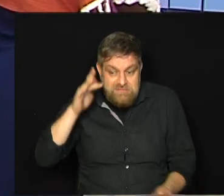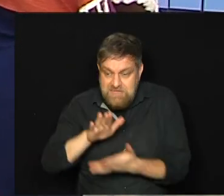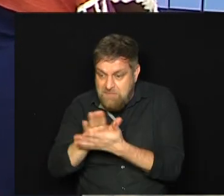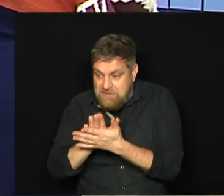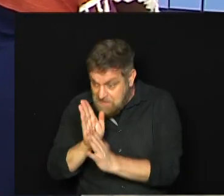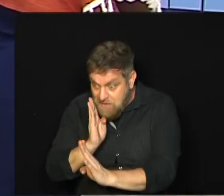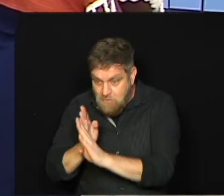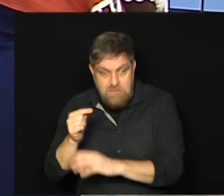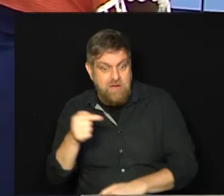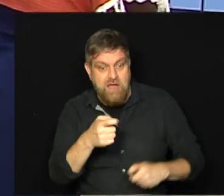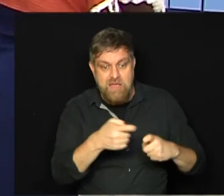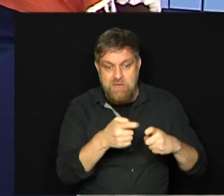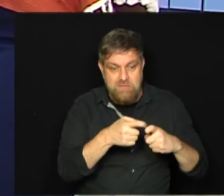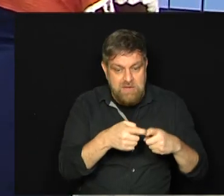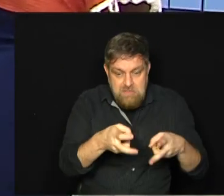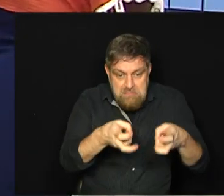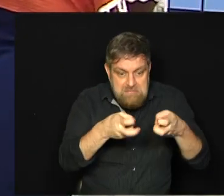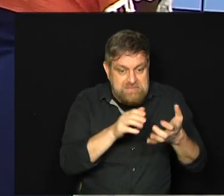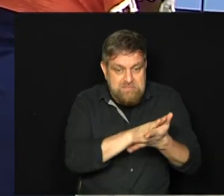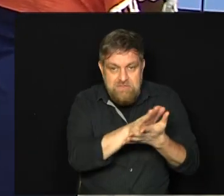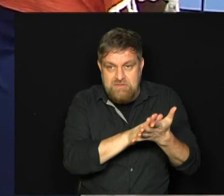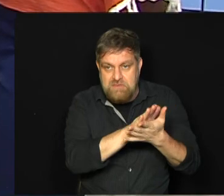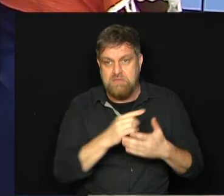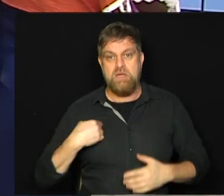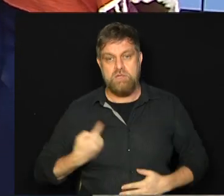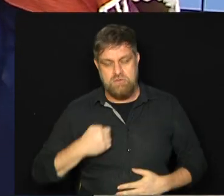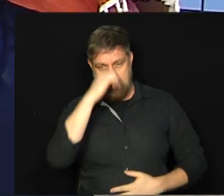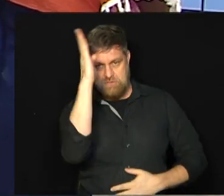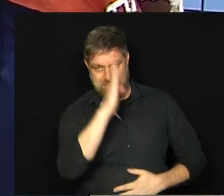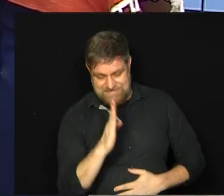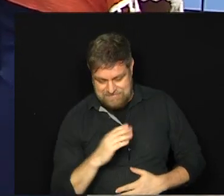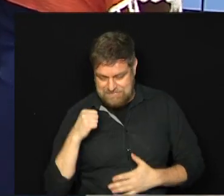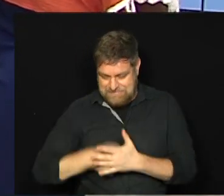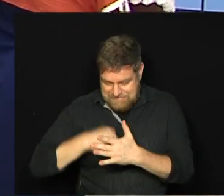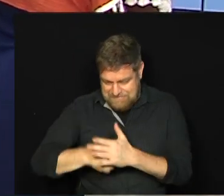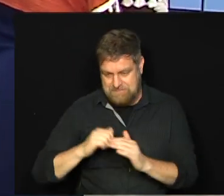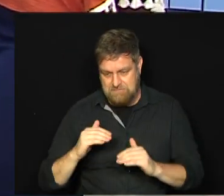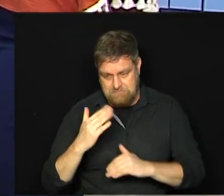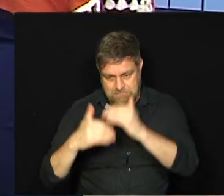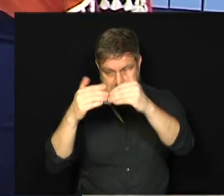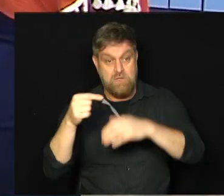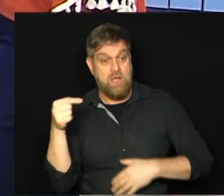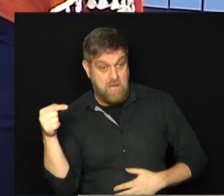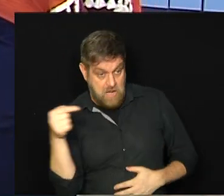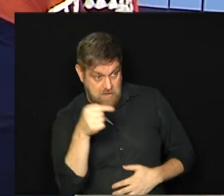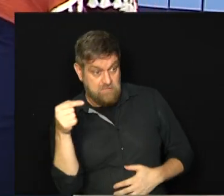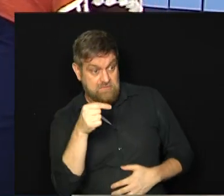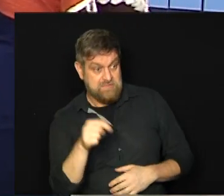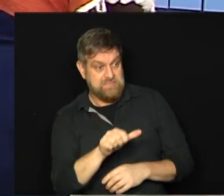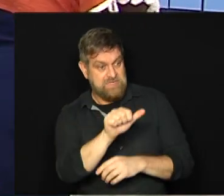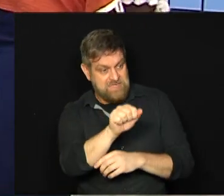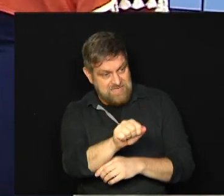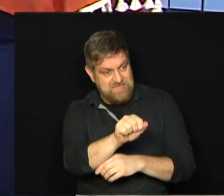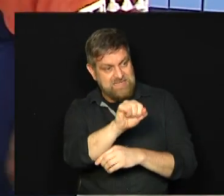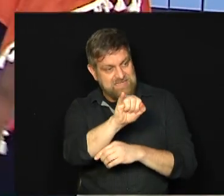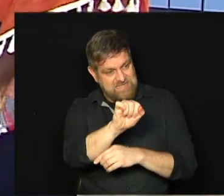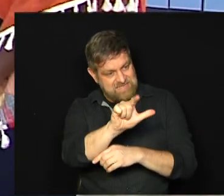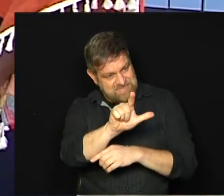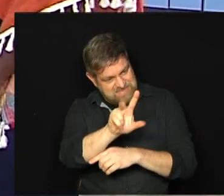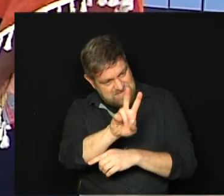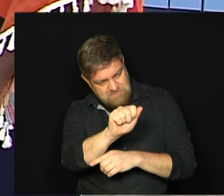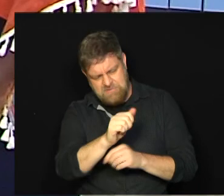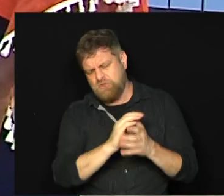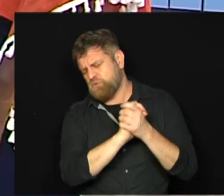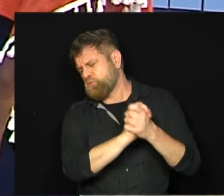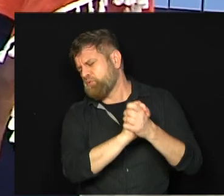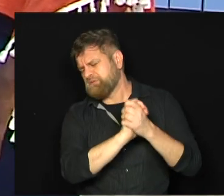mesmo no Brasil, né? A gente tem que caminhar e tem que lutar. A senhora é uma defensora aí dessa causa e até parabéns pelo